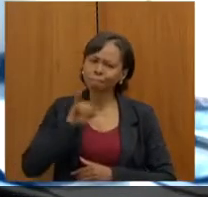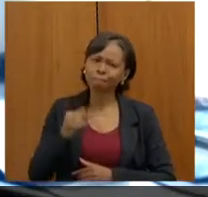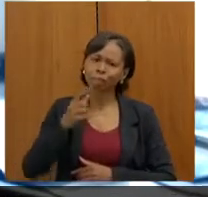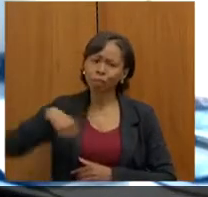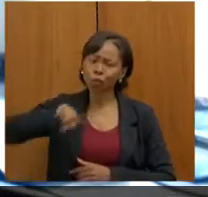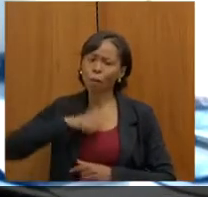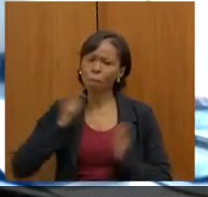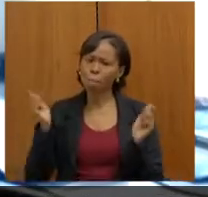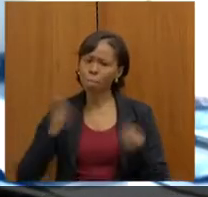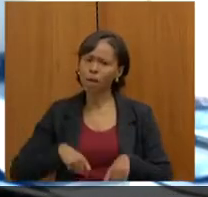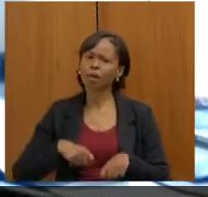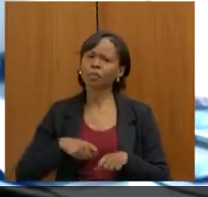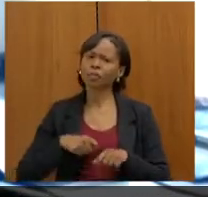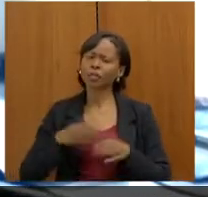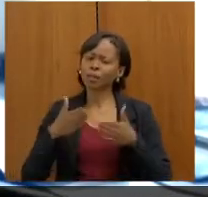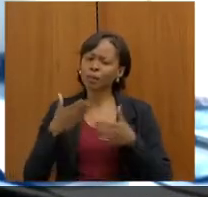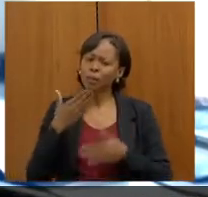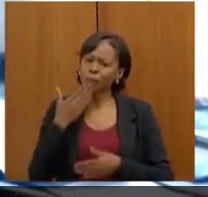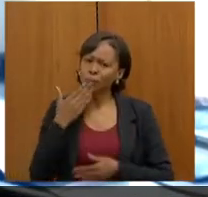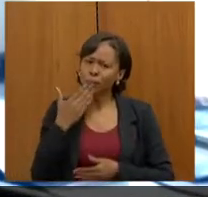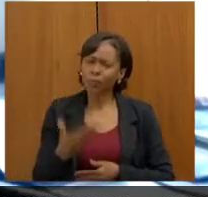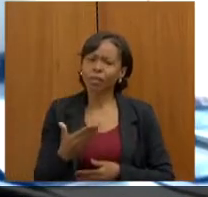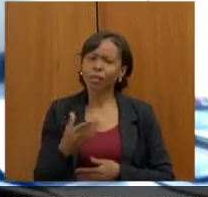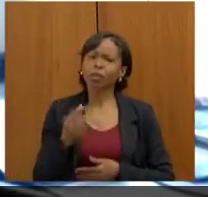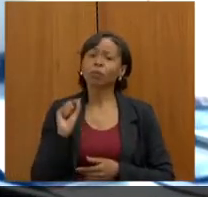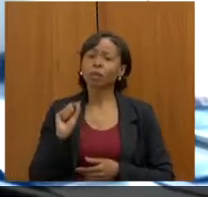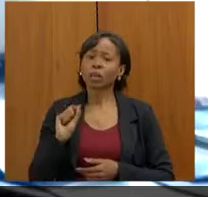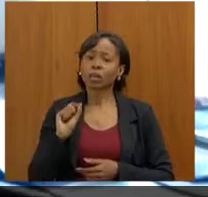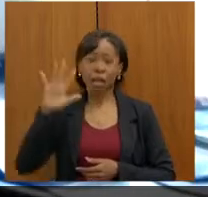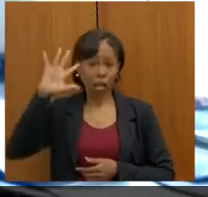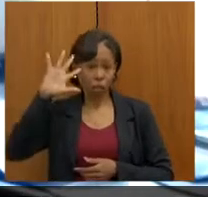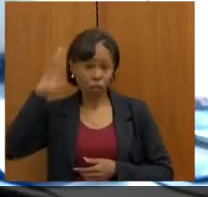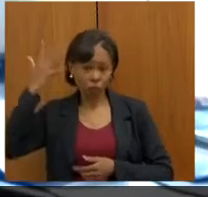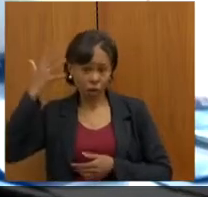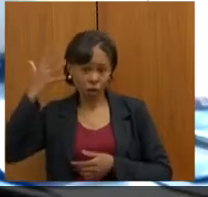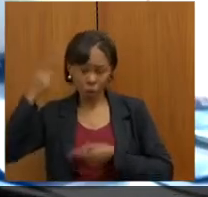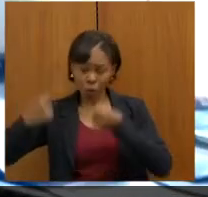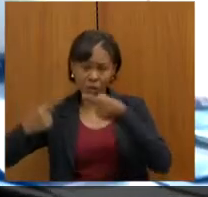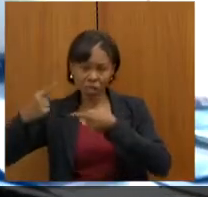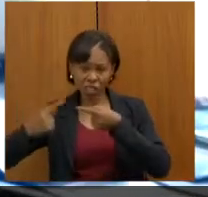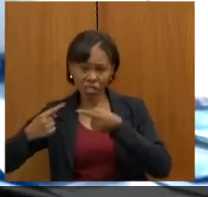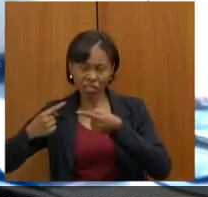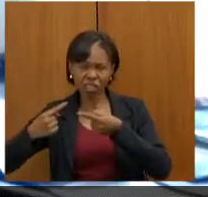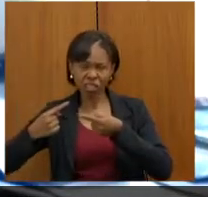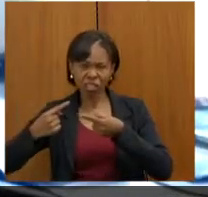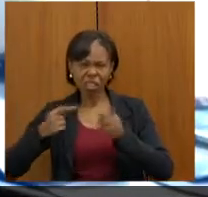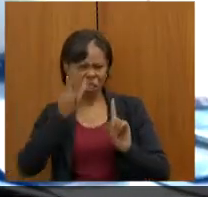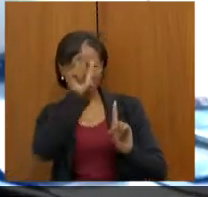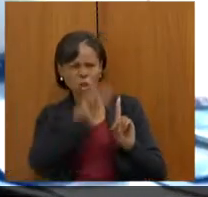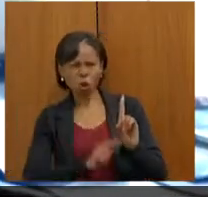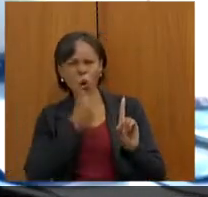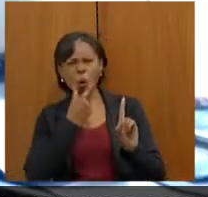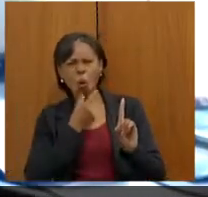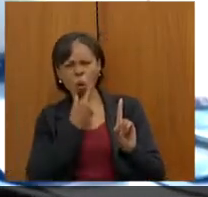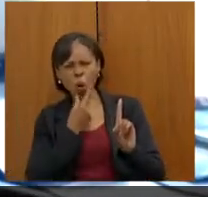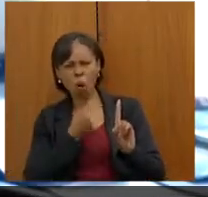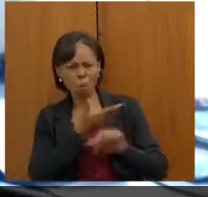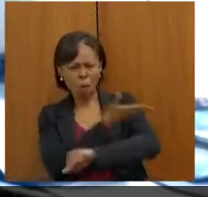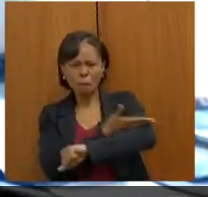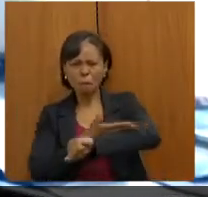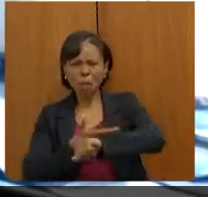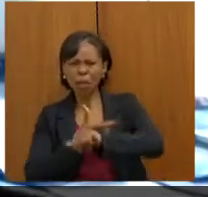né que a gente vai políticas não sejam mais tomadas pelos homens brancos desses grupos majoritários